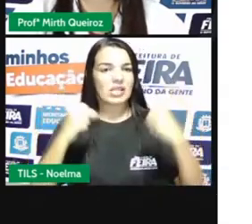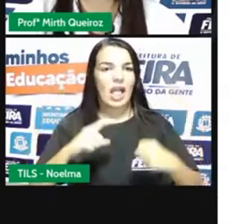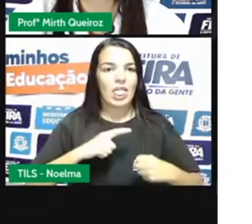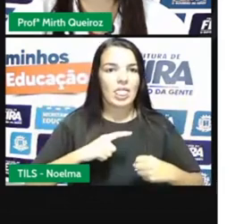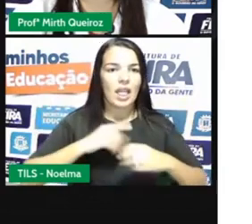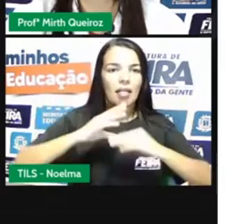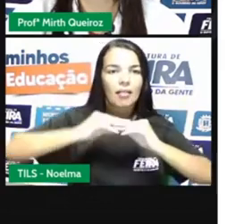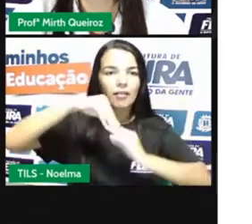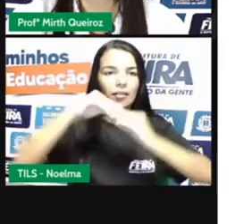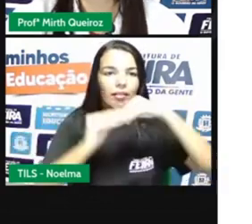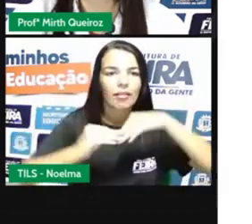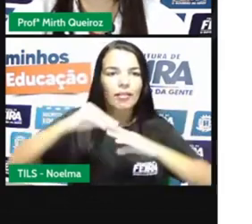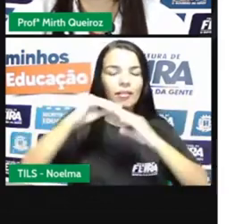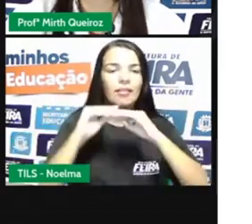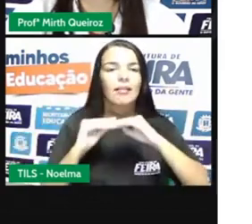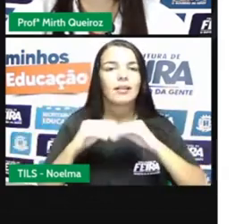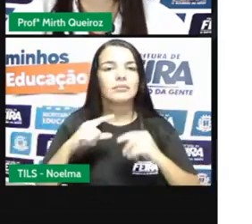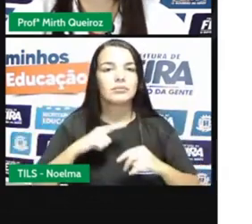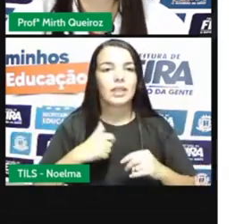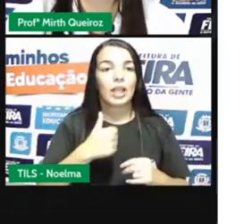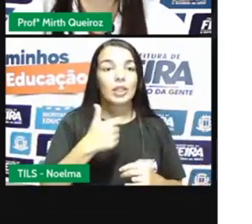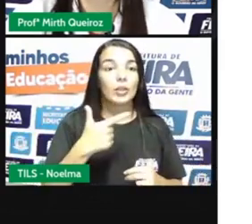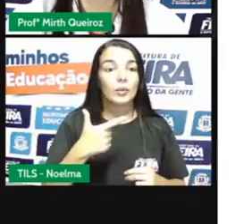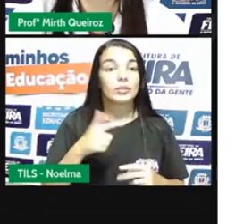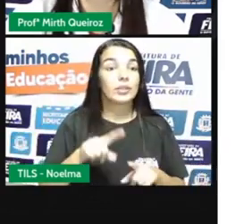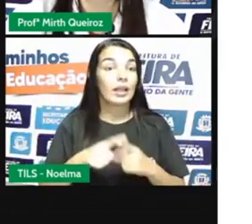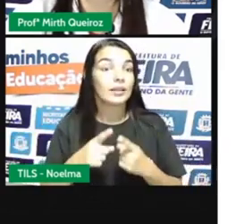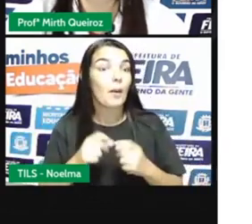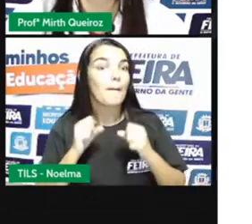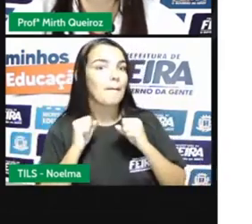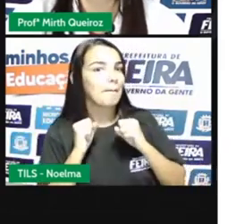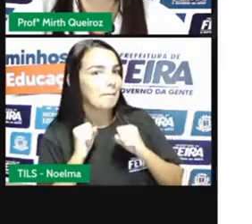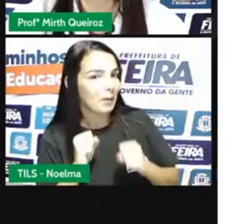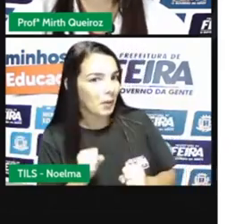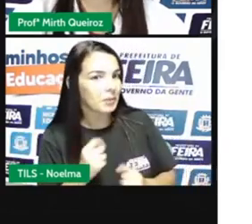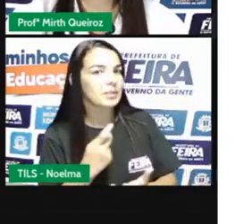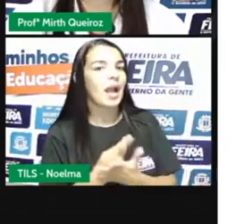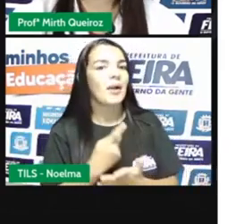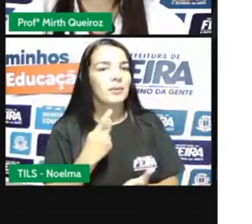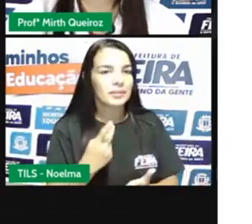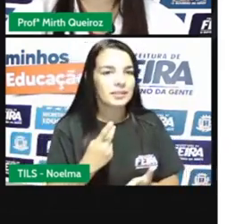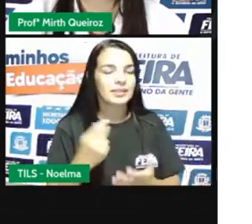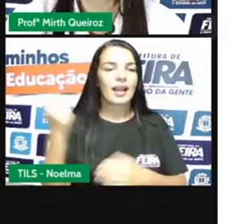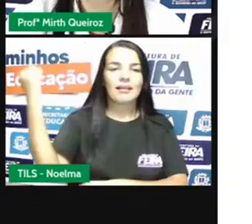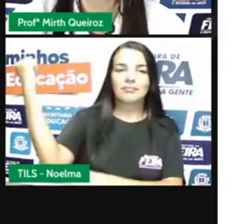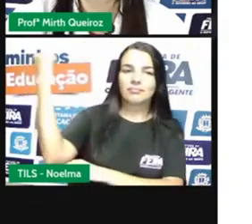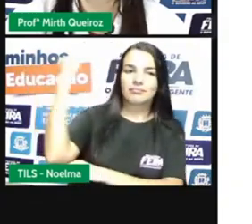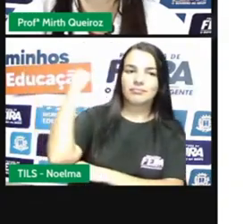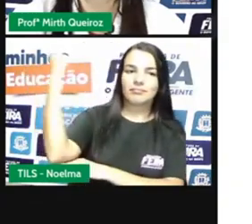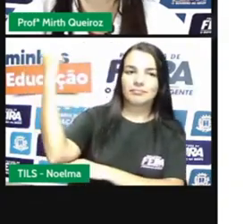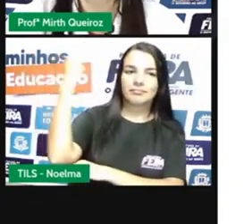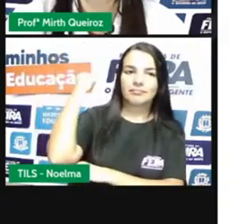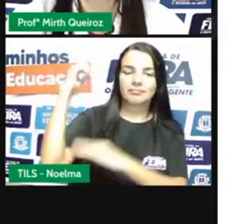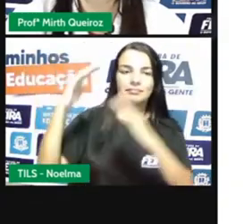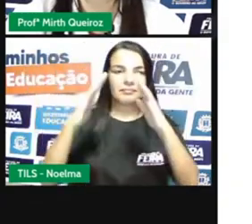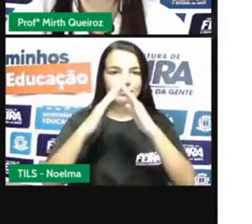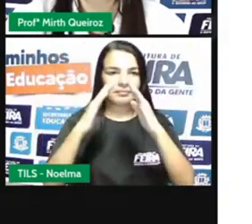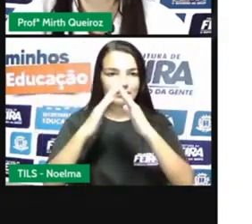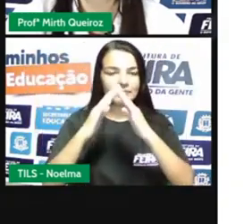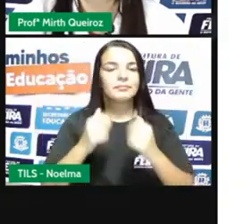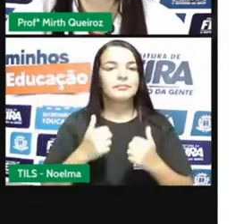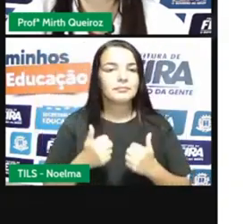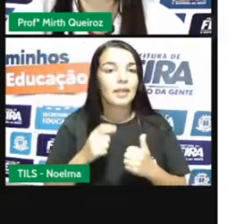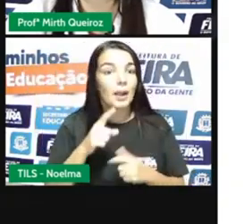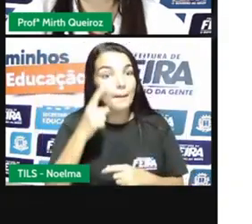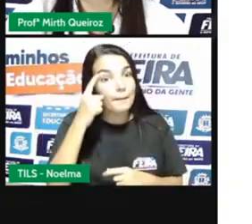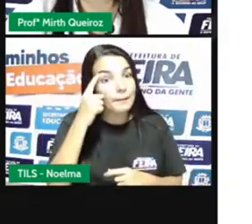partir dos 12 anos. Por isso, a matrícula na academia pode ser uma boa iniciativa, mas vale a pena saber que